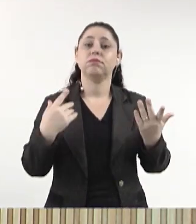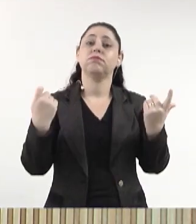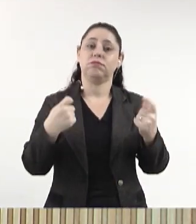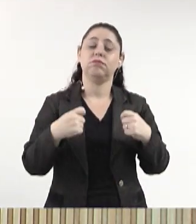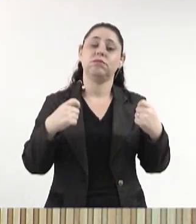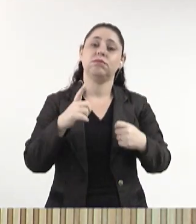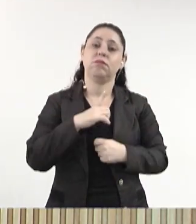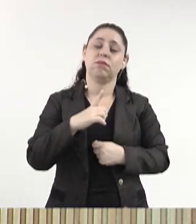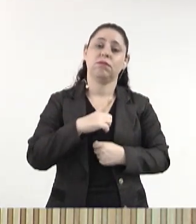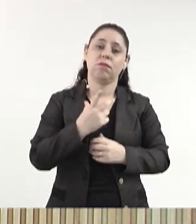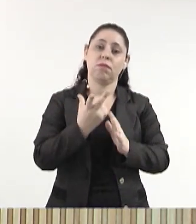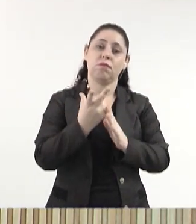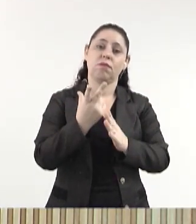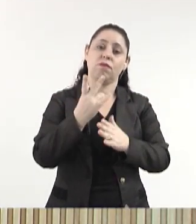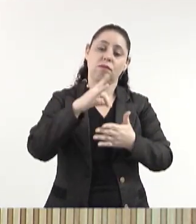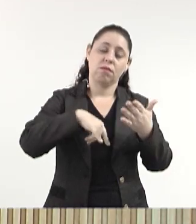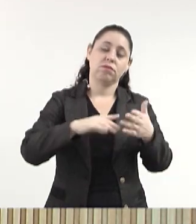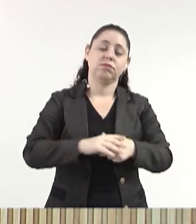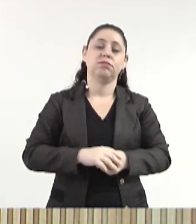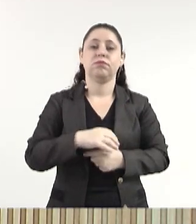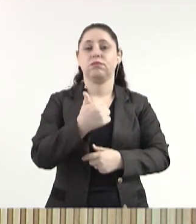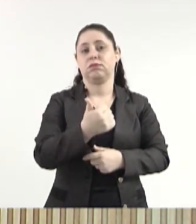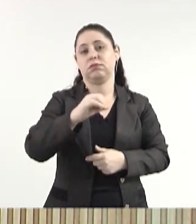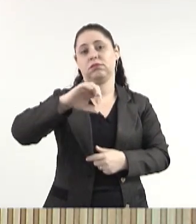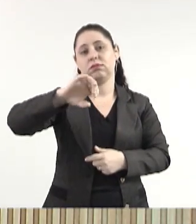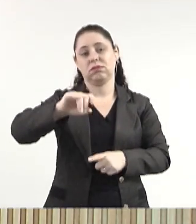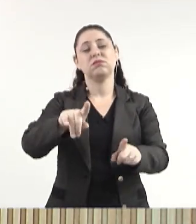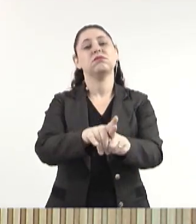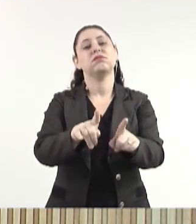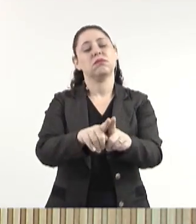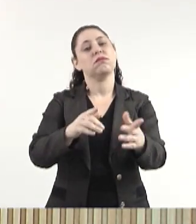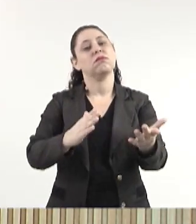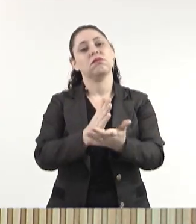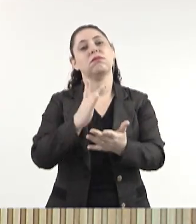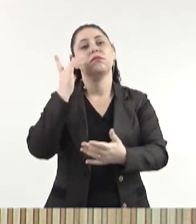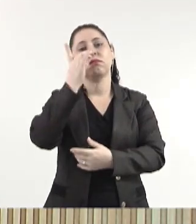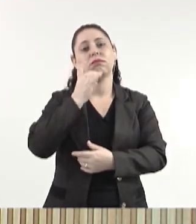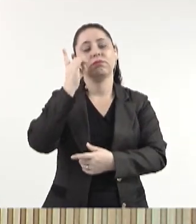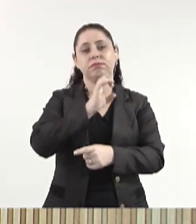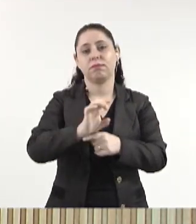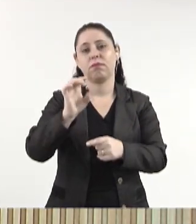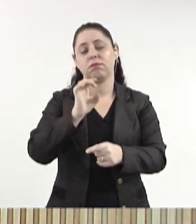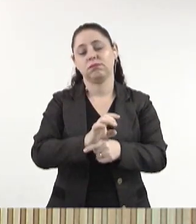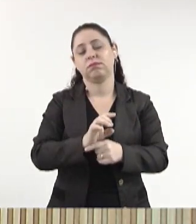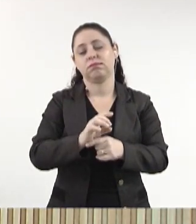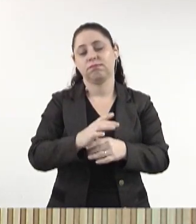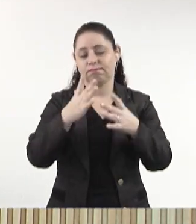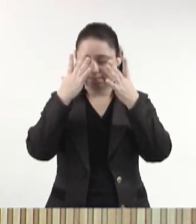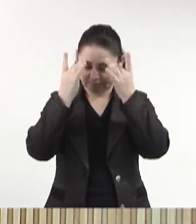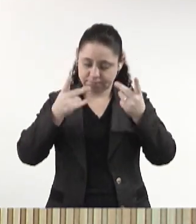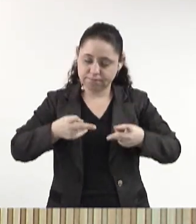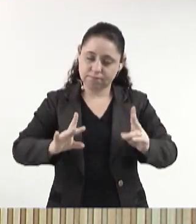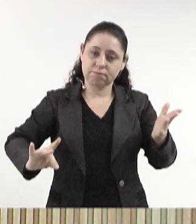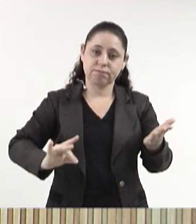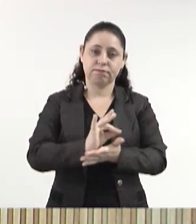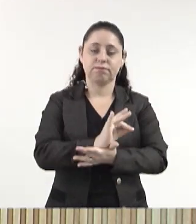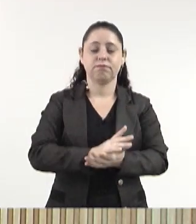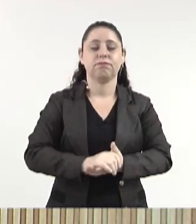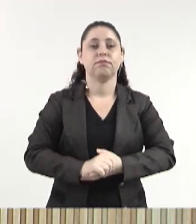precisam obter esses documentos. O projeto de lei 190 também aprovado pelos deputados estaduais, seguindo também para a